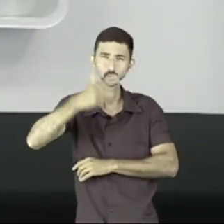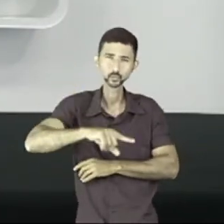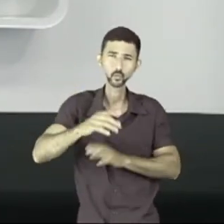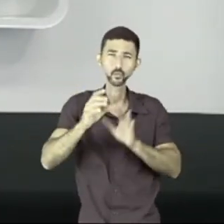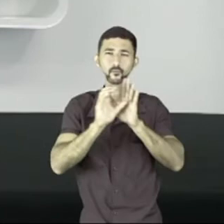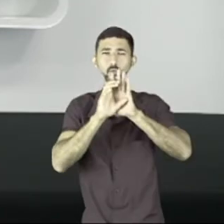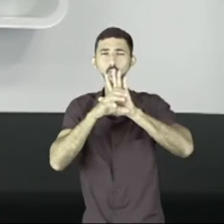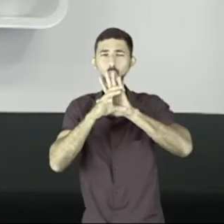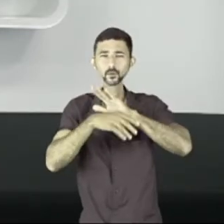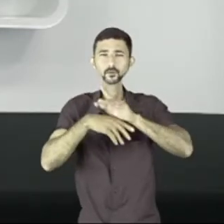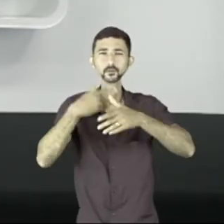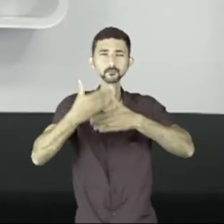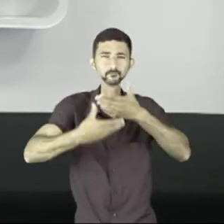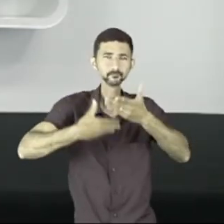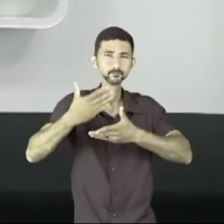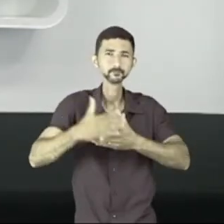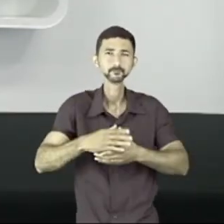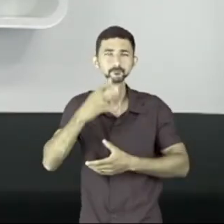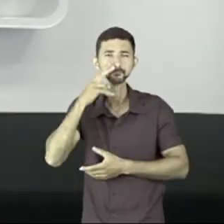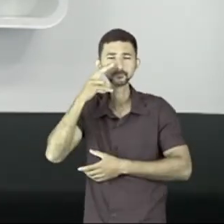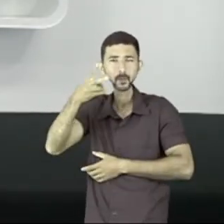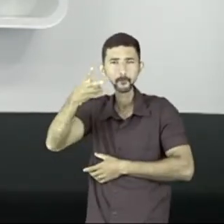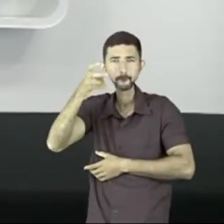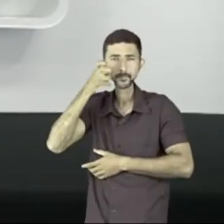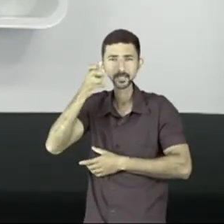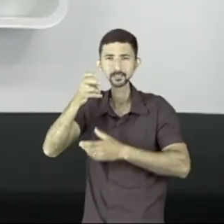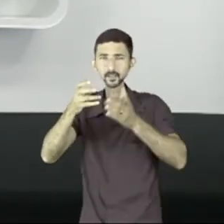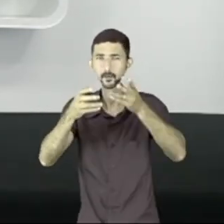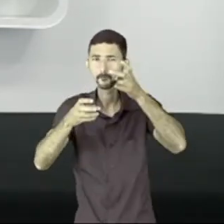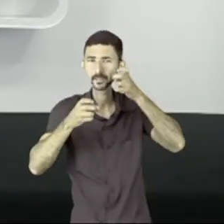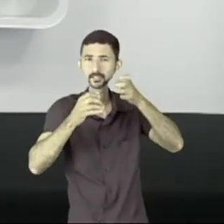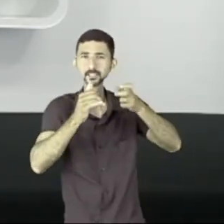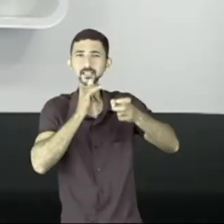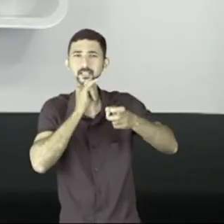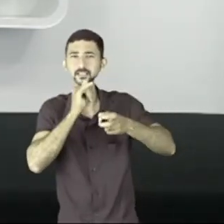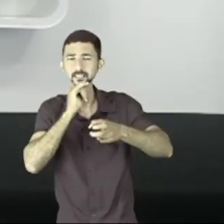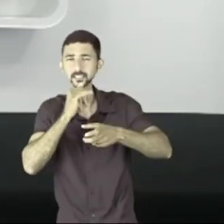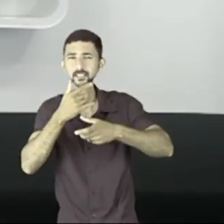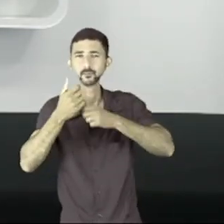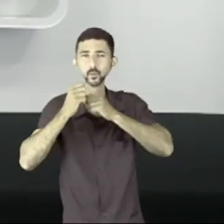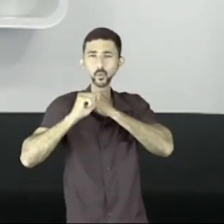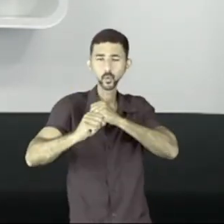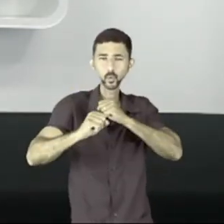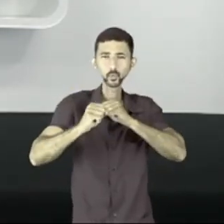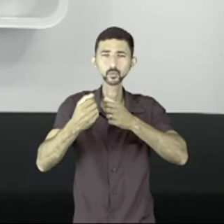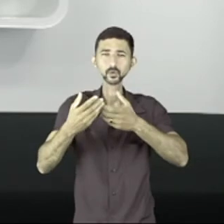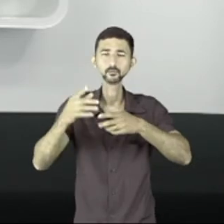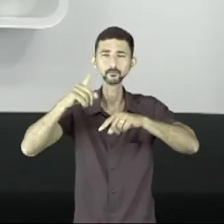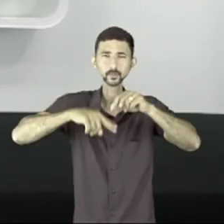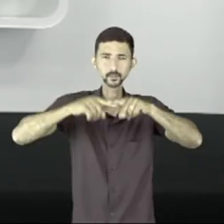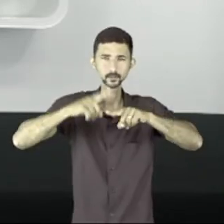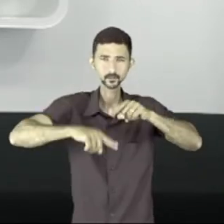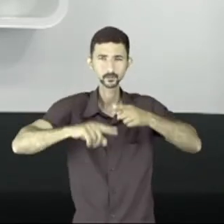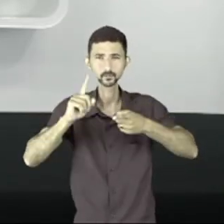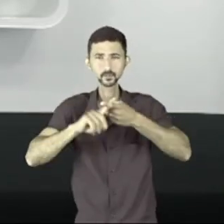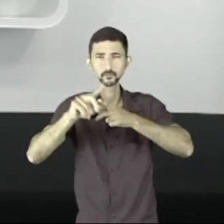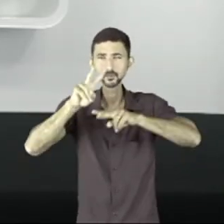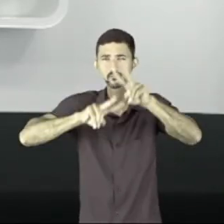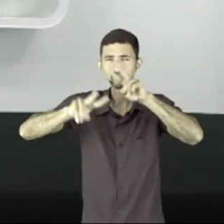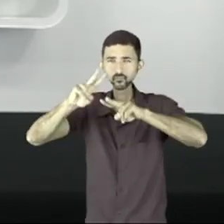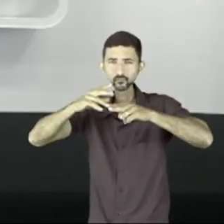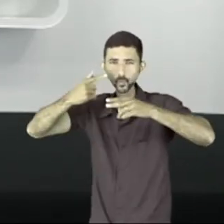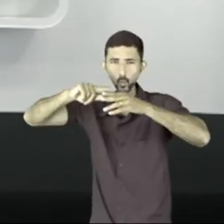conceito e vimos ali exemplos, né, dessas lutas com implementos e vimos de uma forma muito